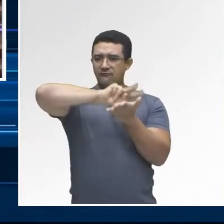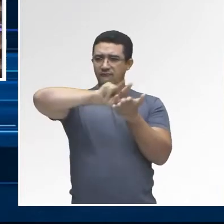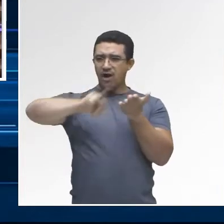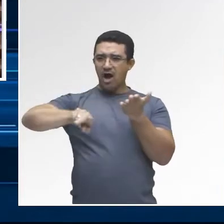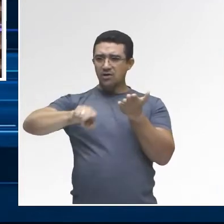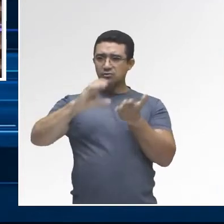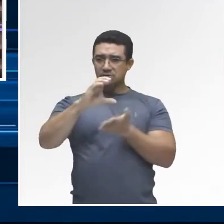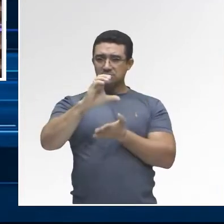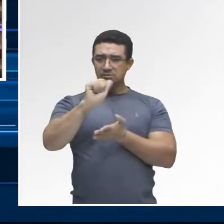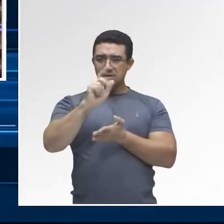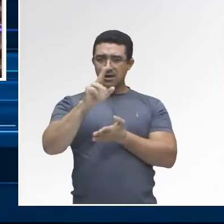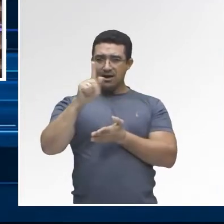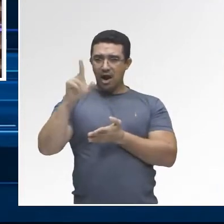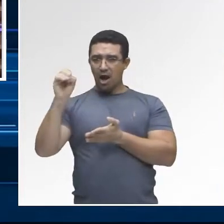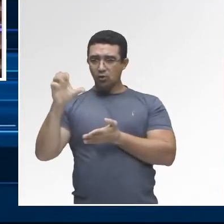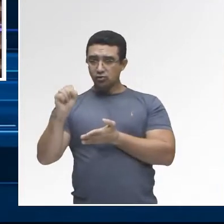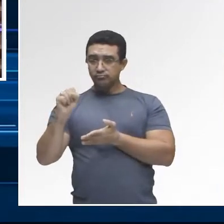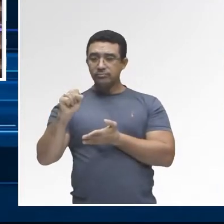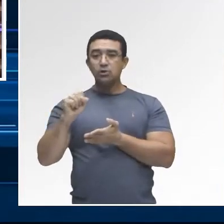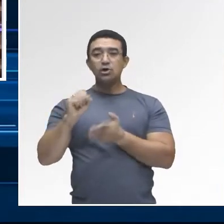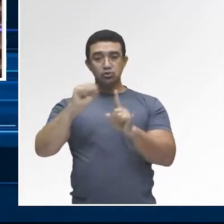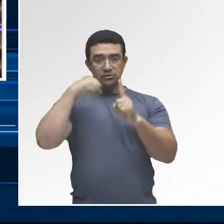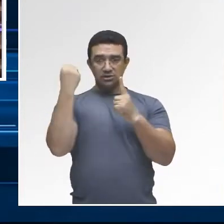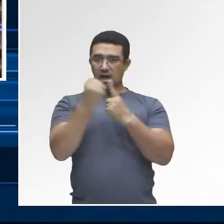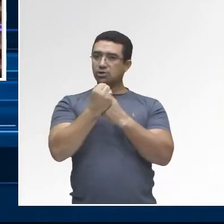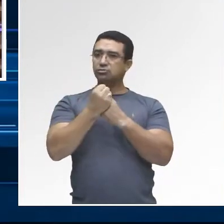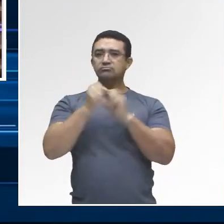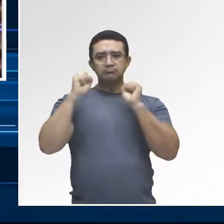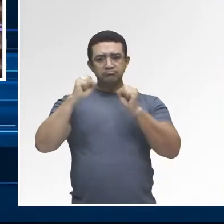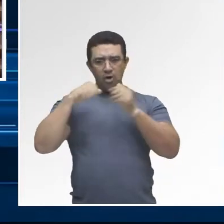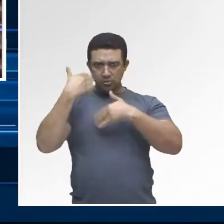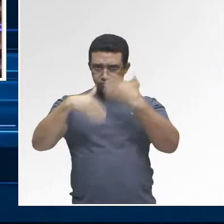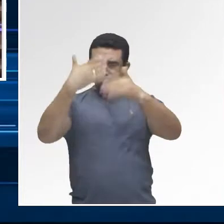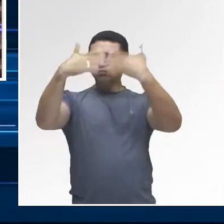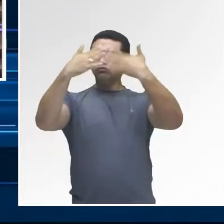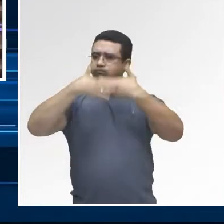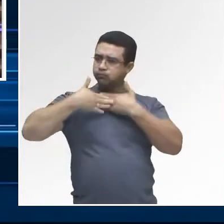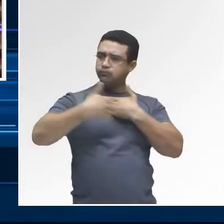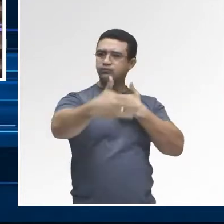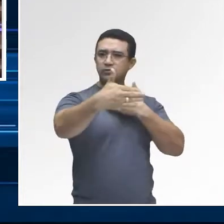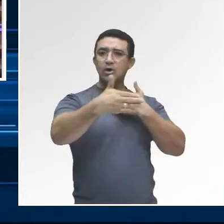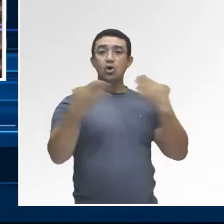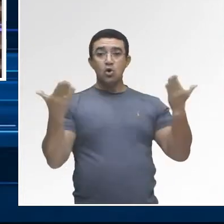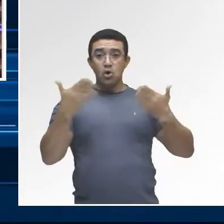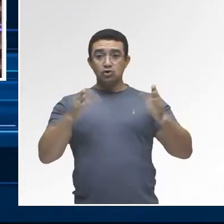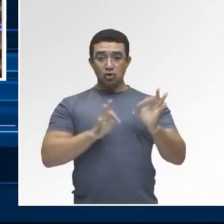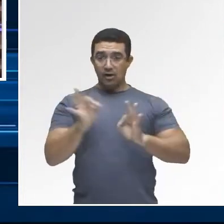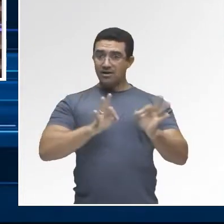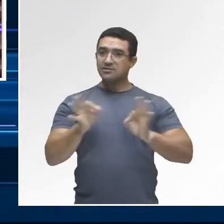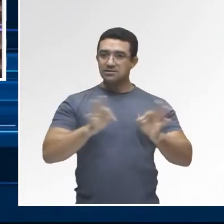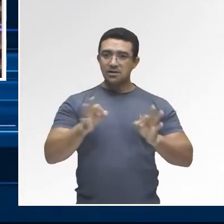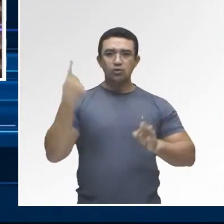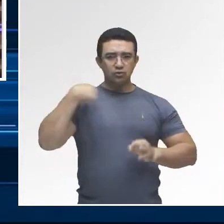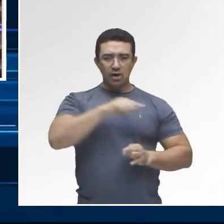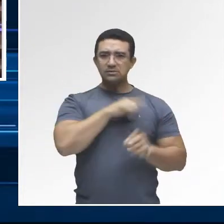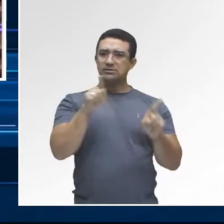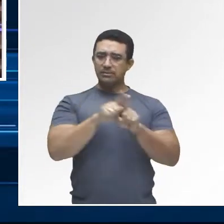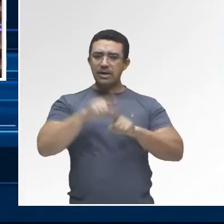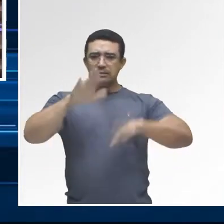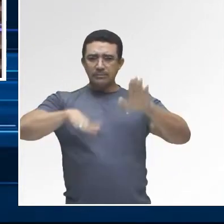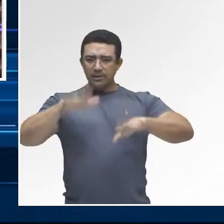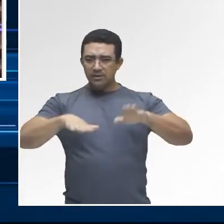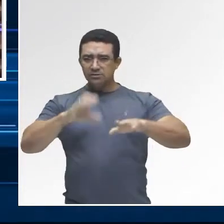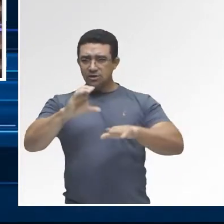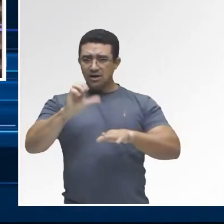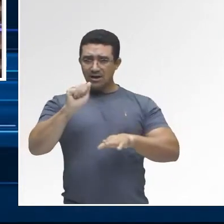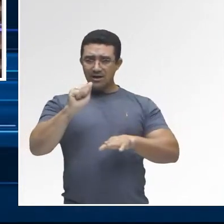ela possa caminhar, né? Nossa organização, que é bastante complexa hoje, depende desses cargos. Isso é uma